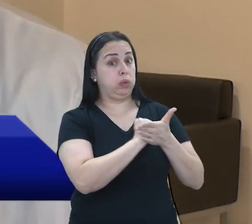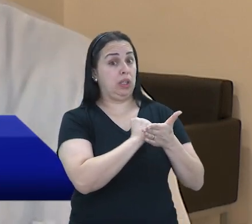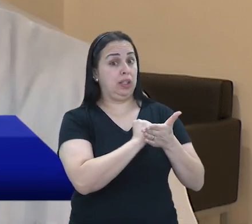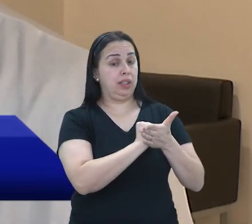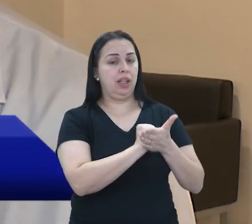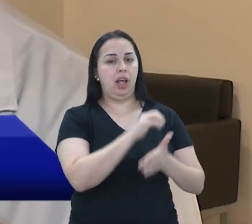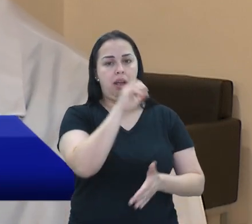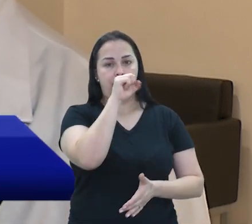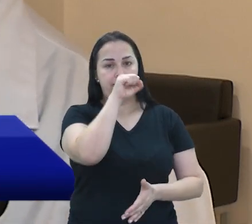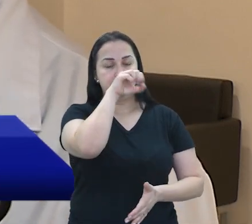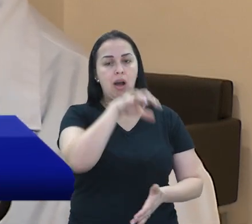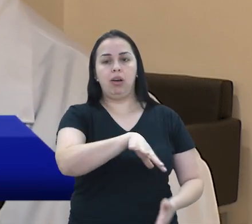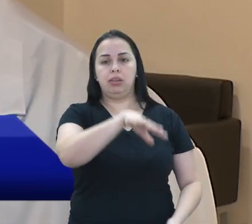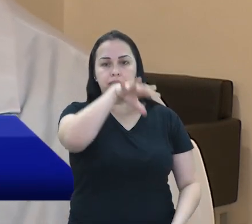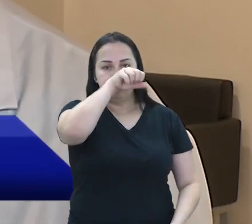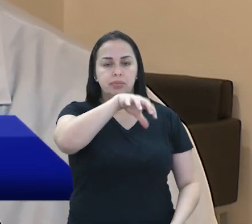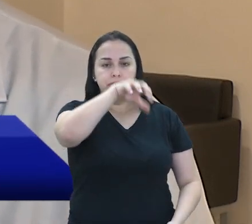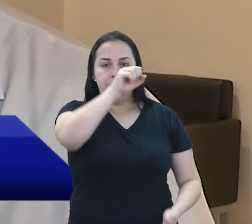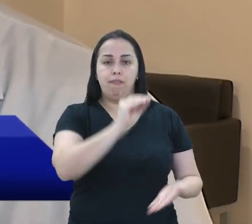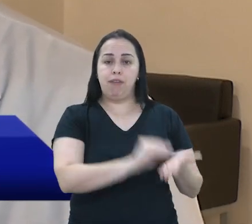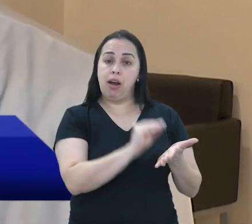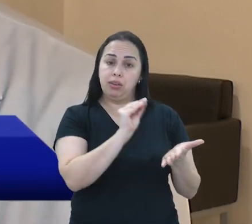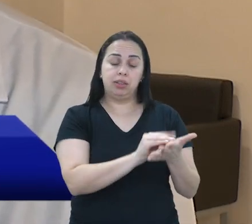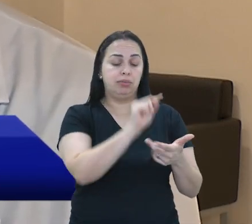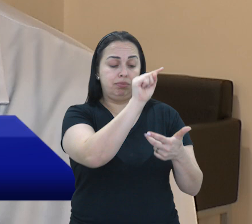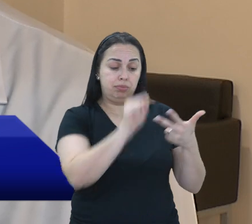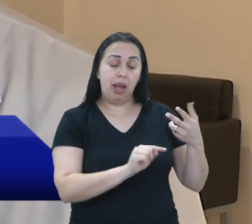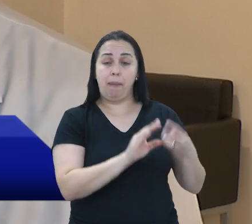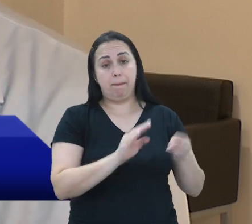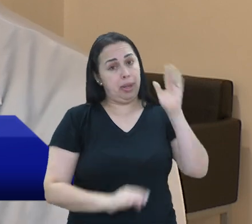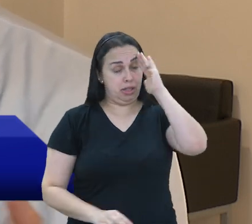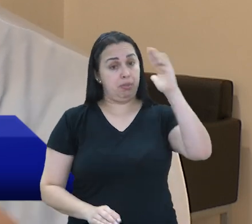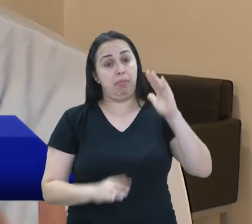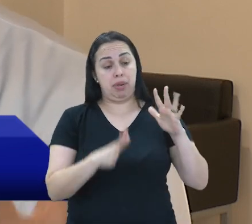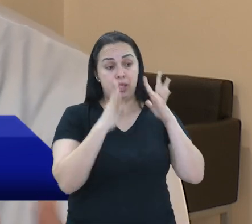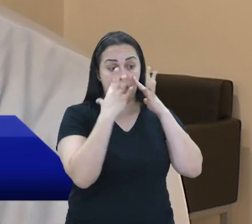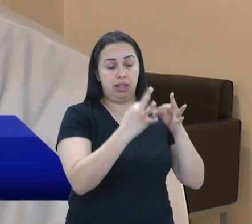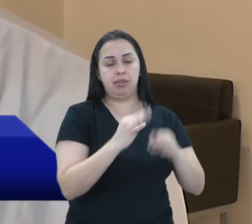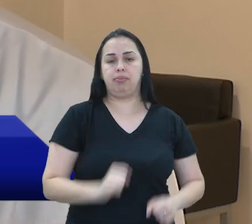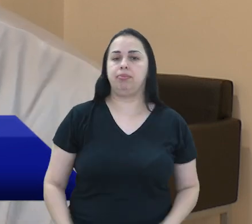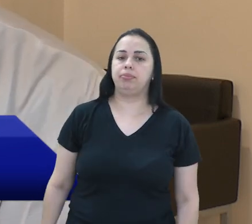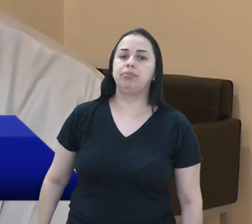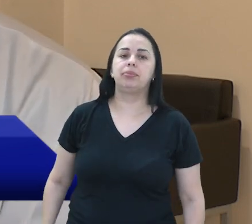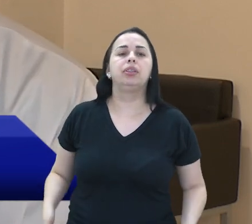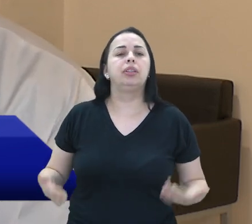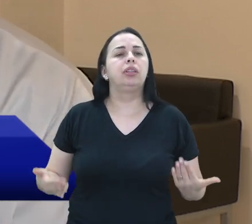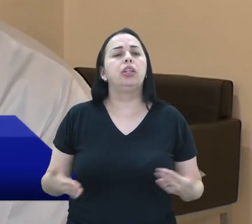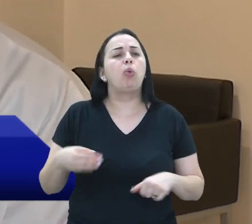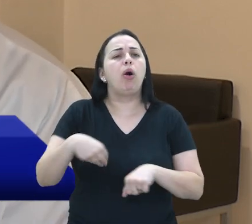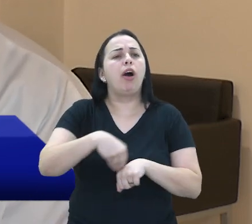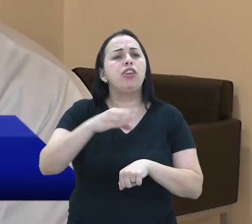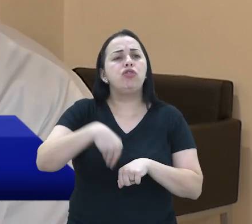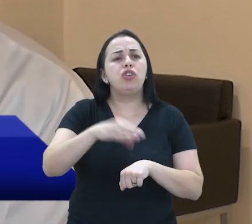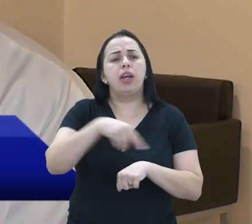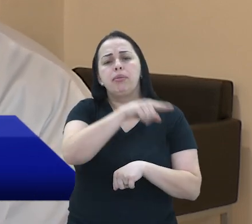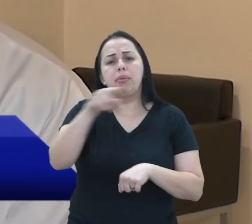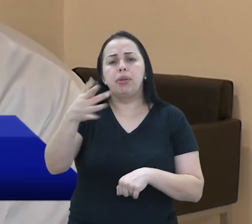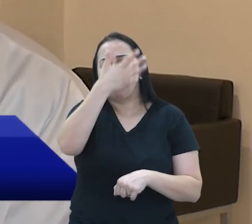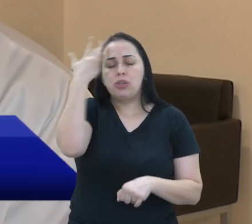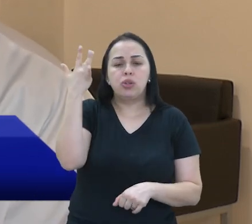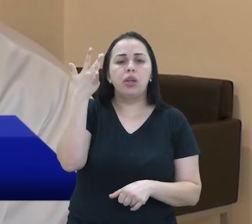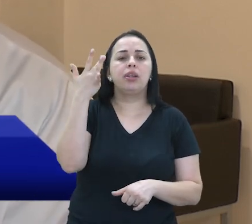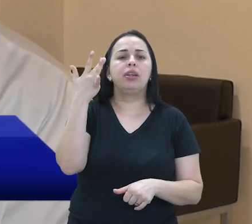palpitação, também a falta de ar. Então, esses são os principais sintomas que a gente tem que ficar atentos. E quais são as dicas, para as